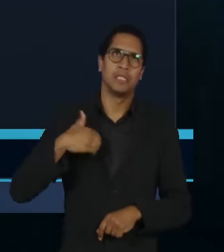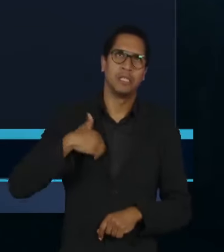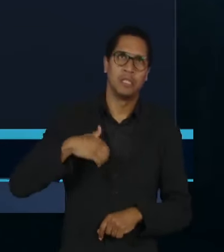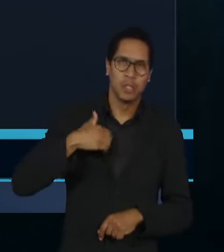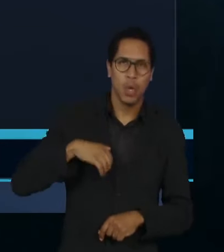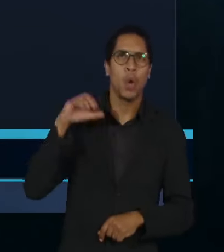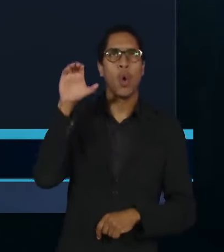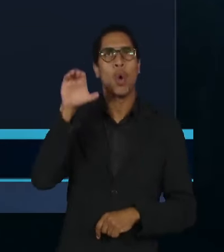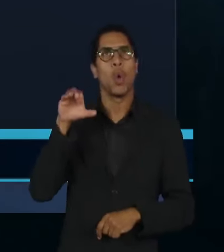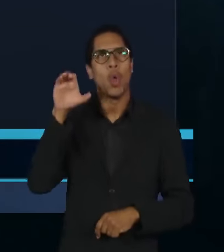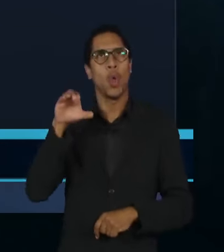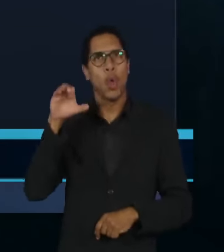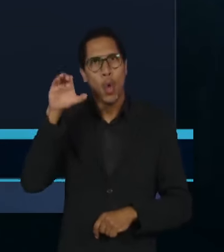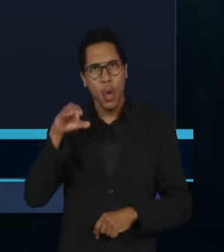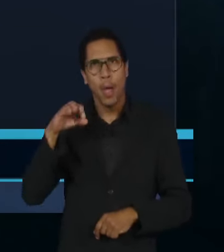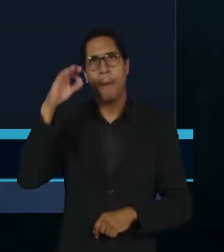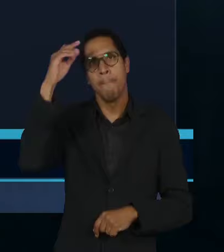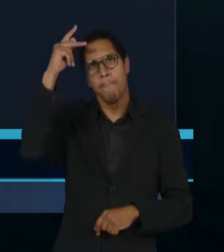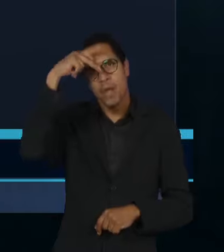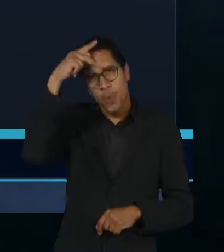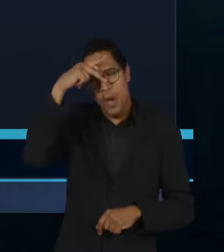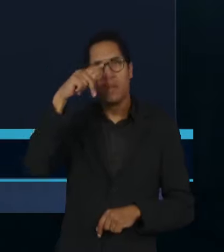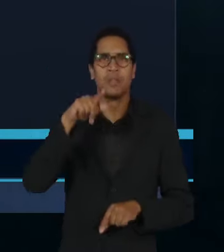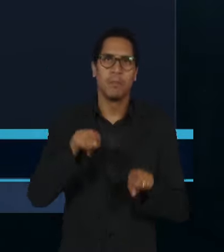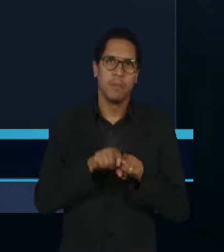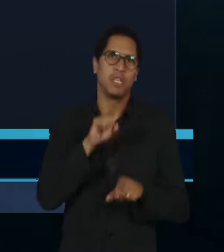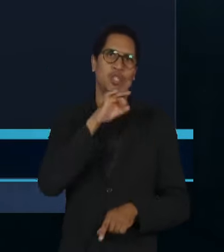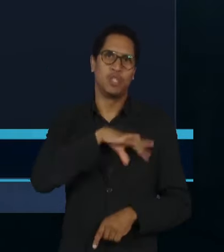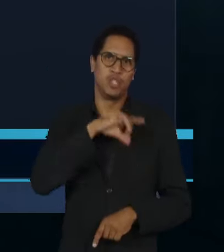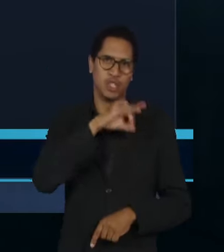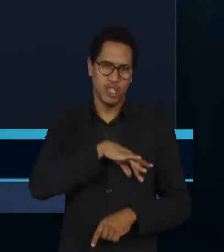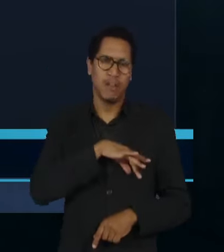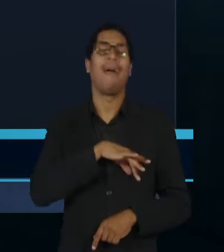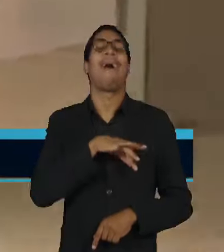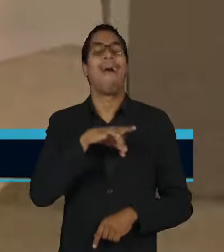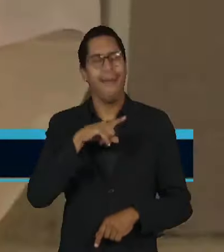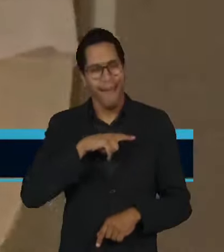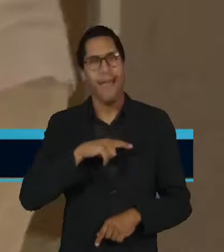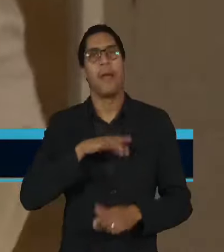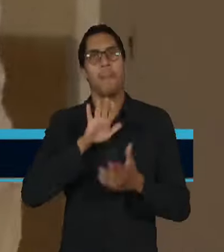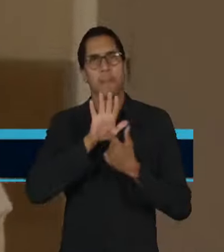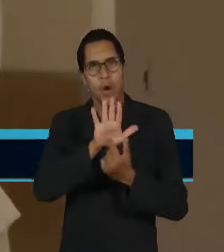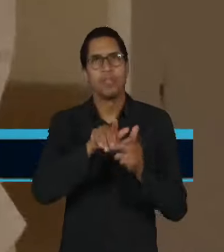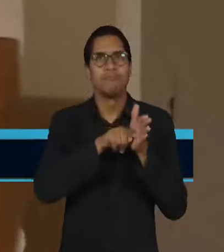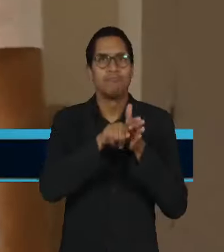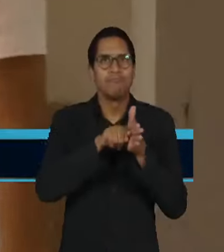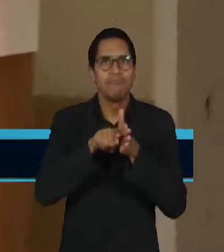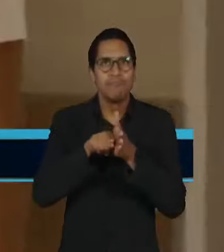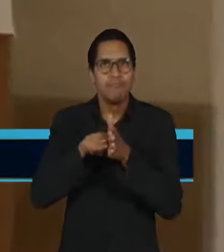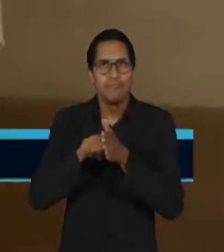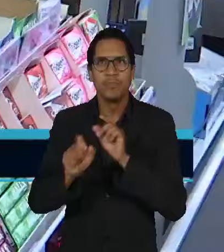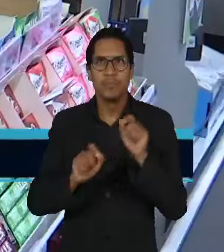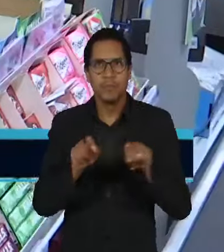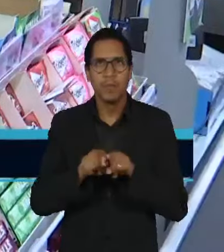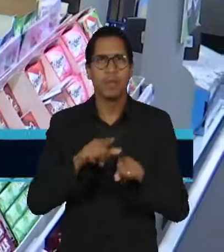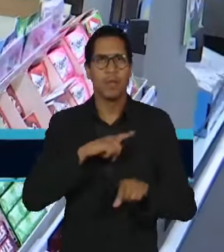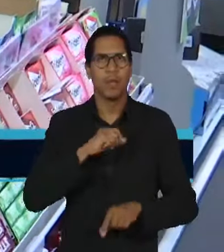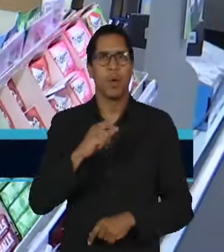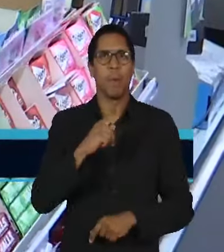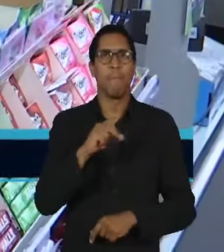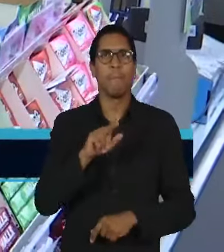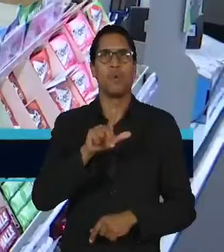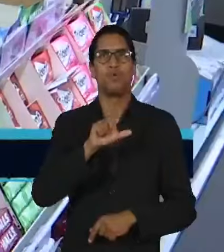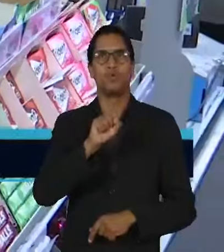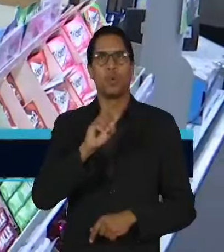argentinos, colombianos, peruanos e chilenos. É o que mostra o estudo Pulso Latam, realizado por